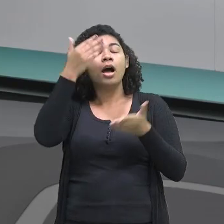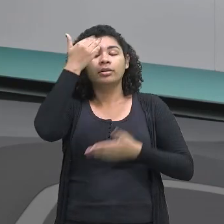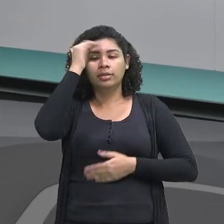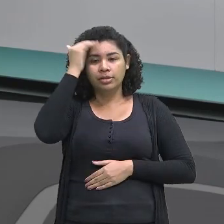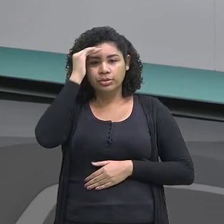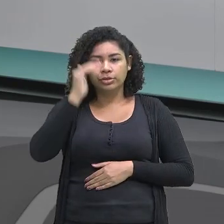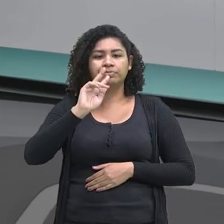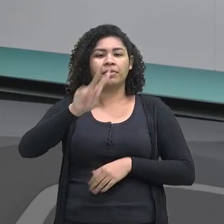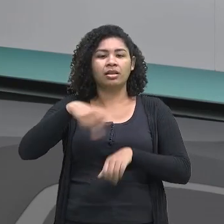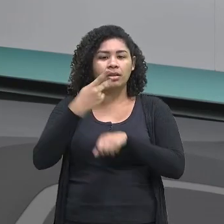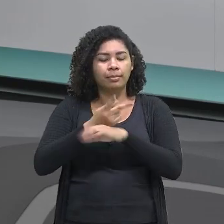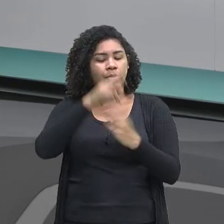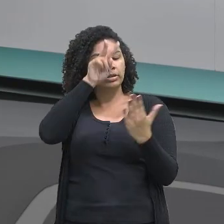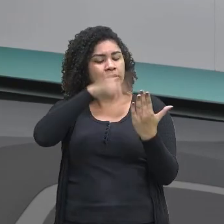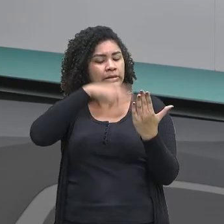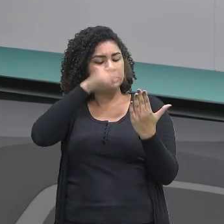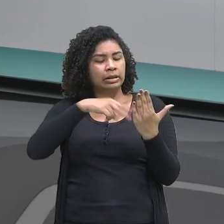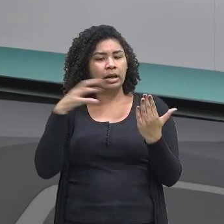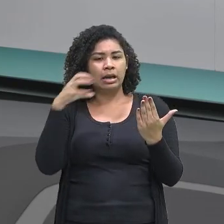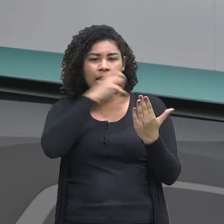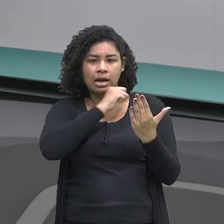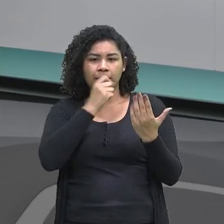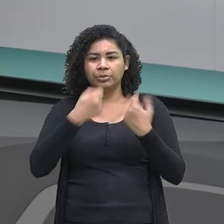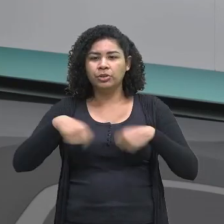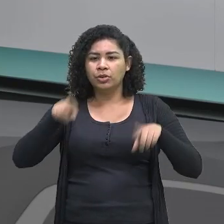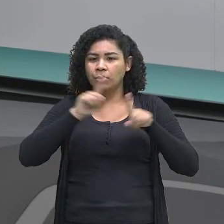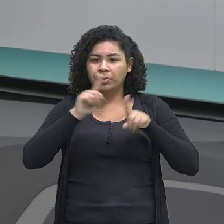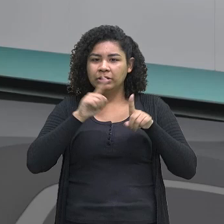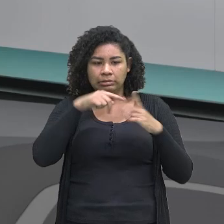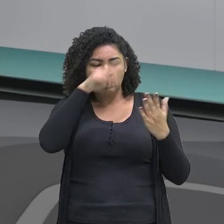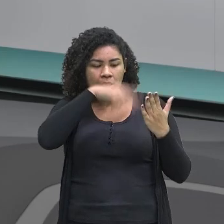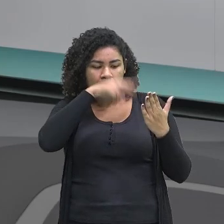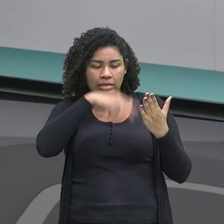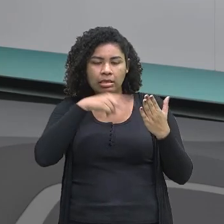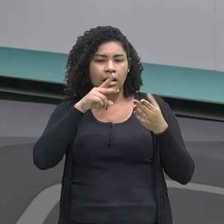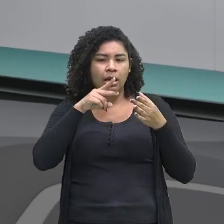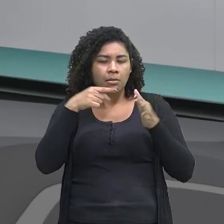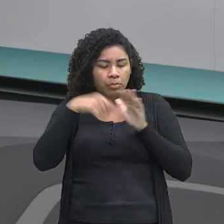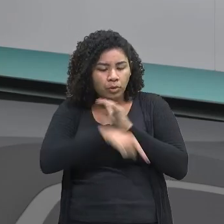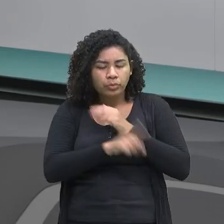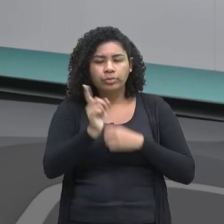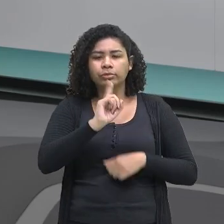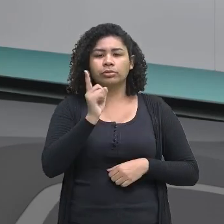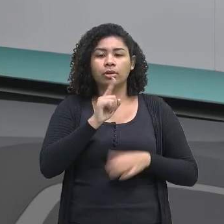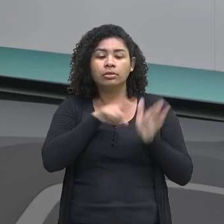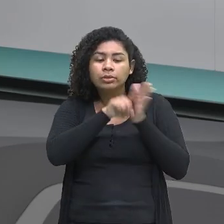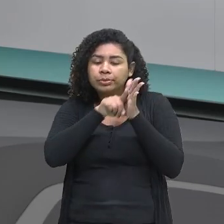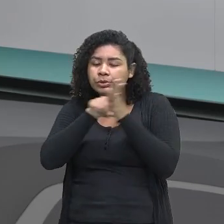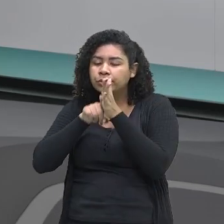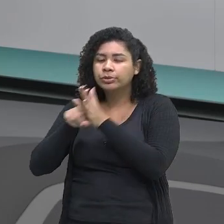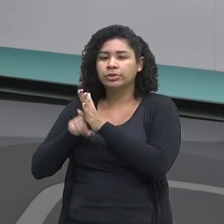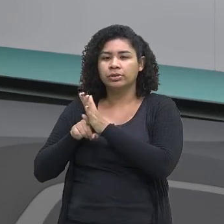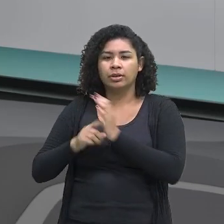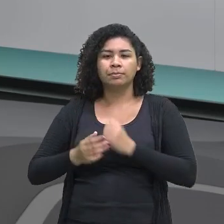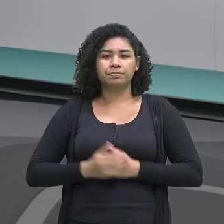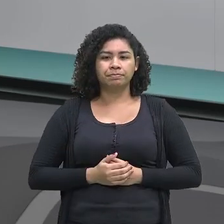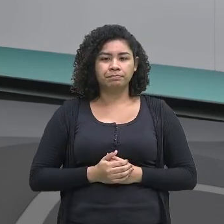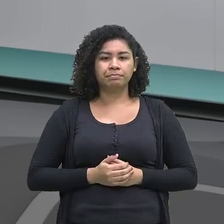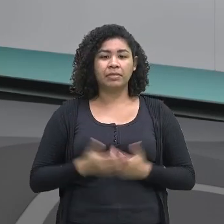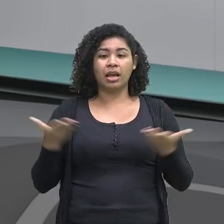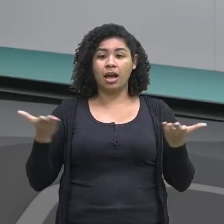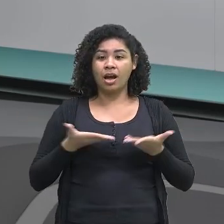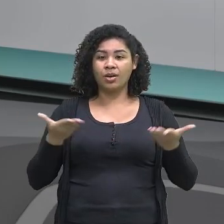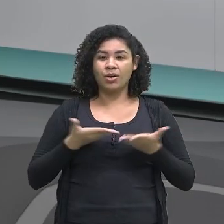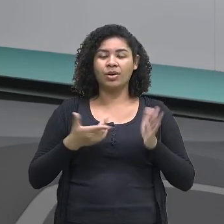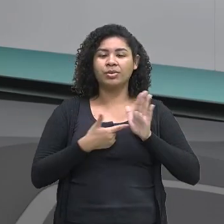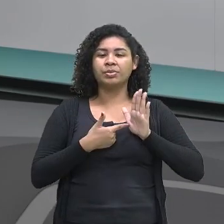vai fazer menos essa leitura e mais pesquisa para entender. Então, agora a gente não tem mais passo, a gente tem a